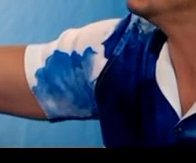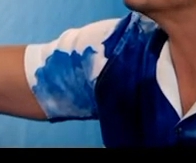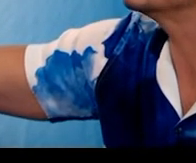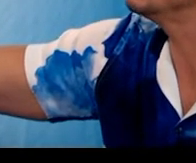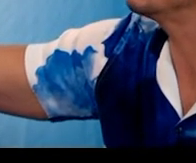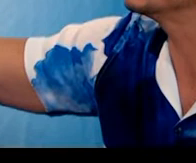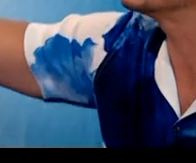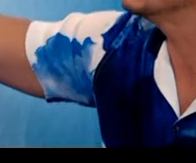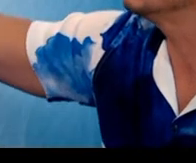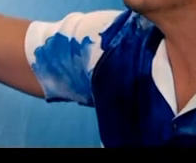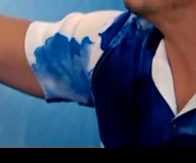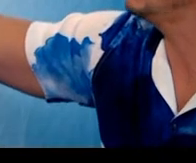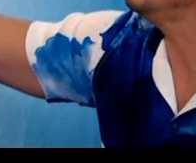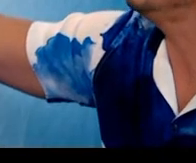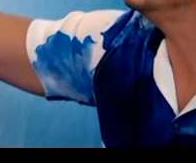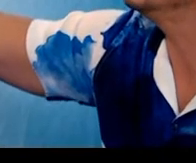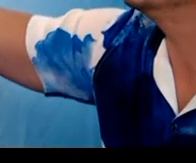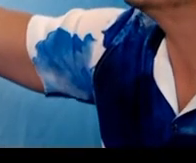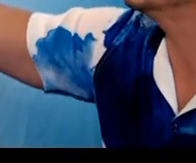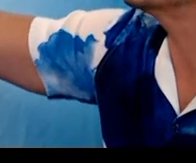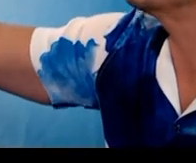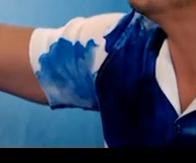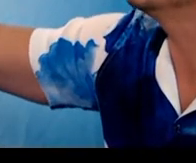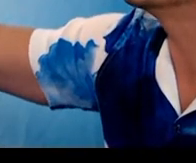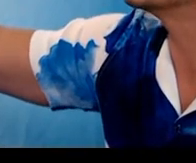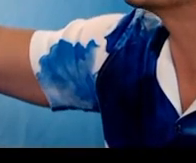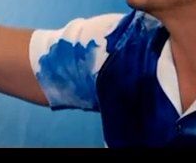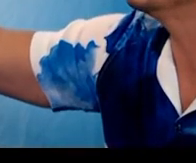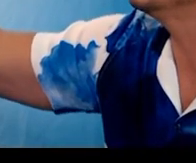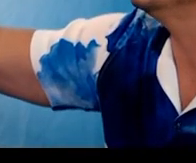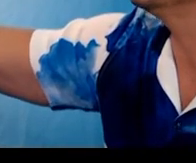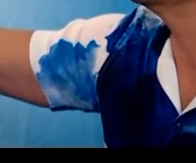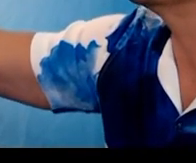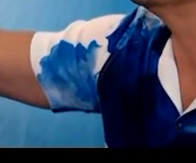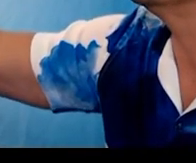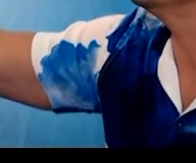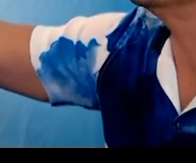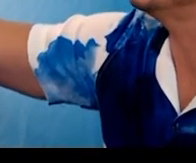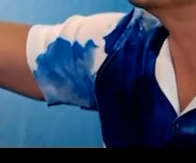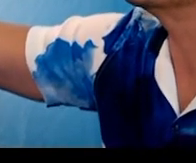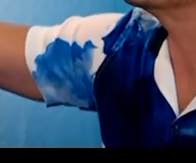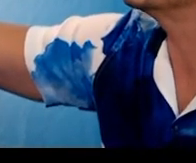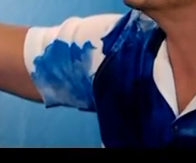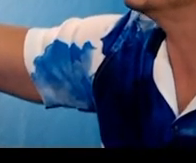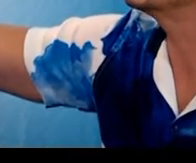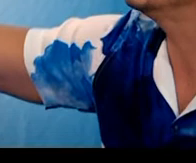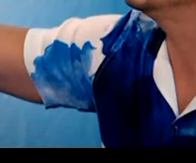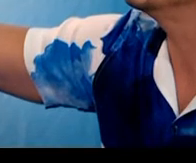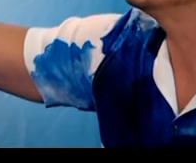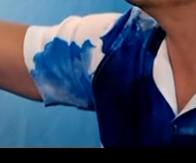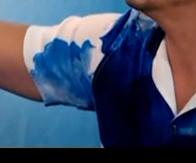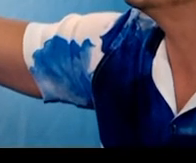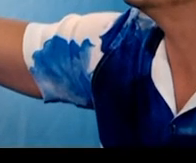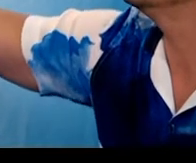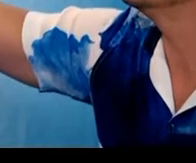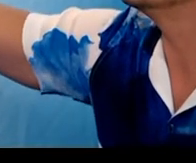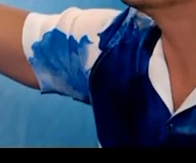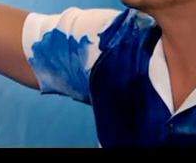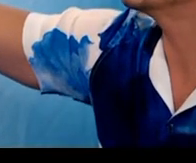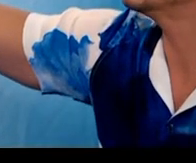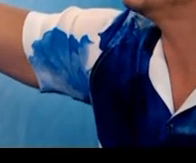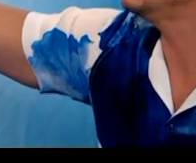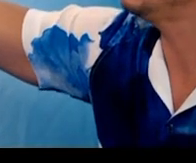galhos grossos e depois vou afinando nas pontas. Essa é uma ideia de seguir aqui o